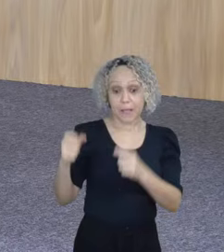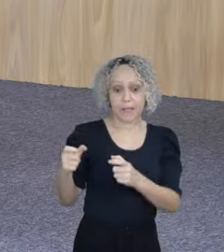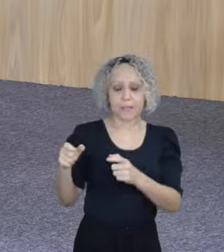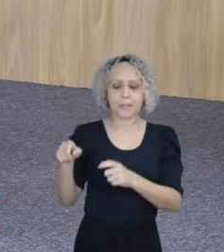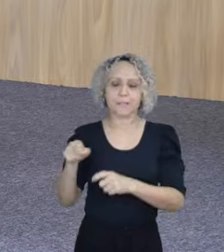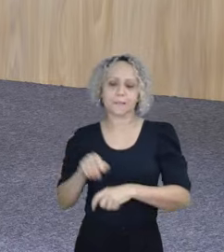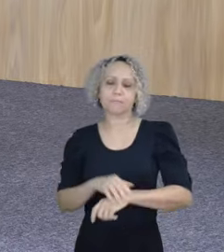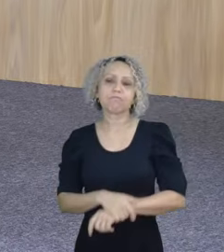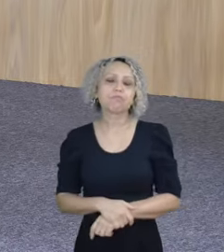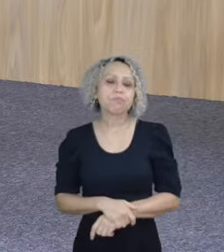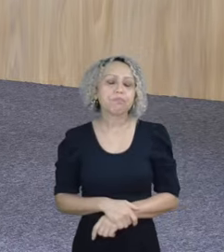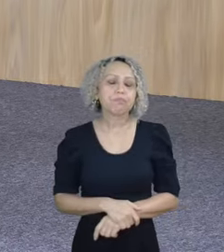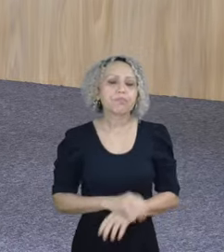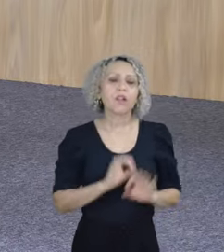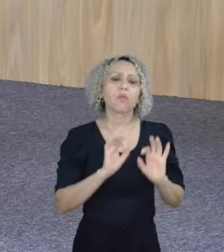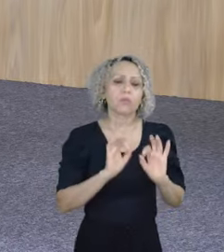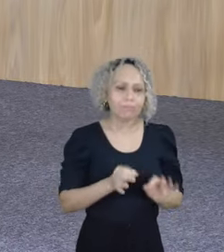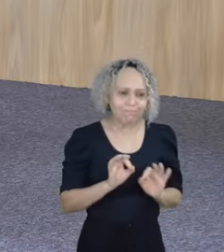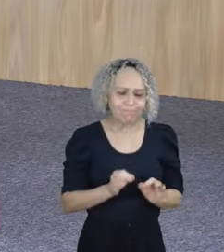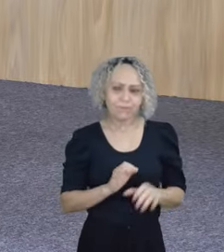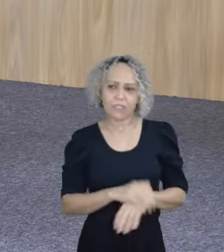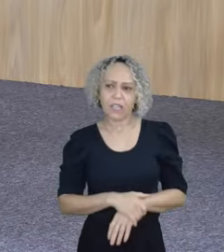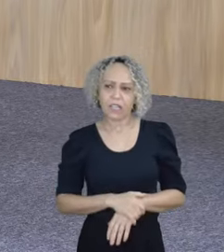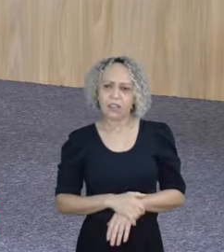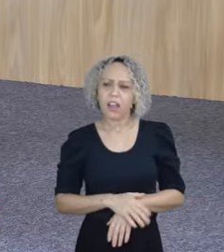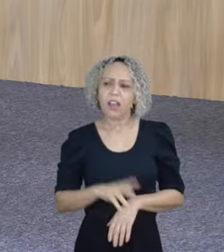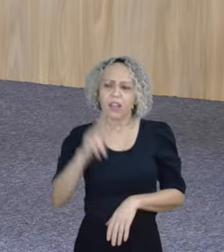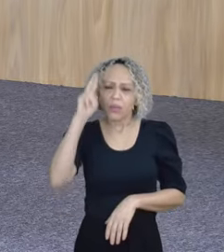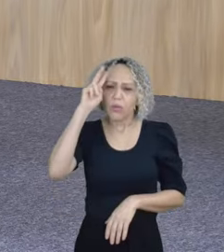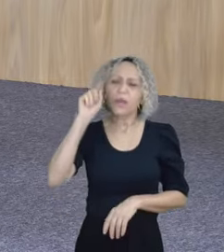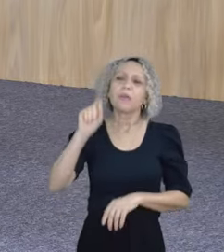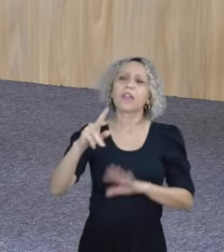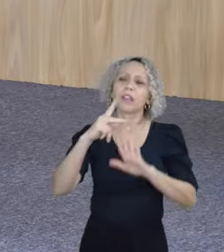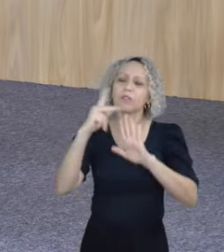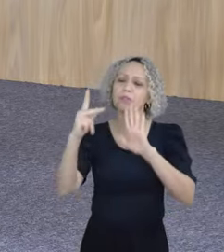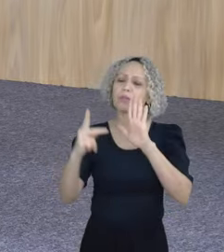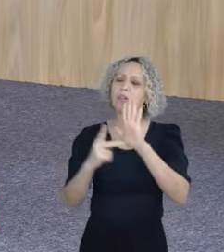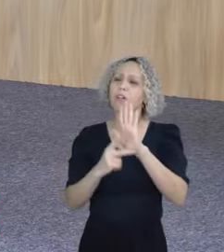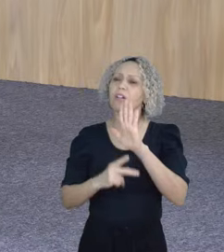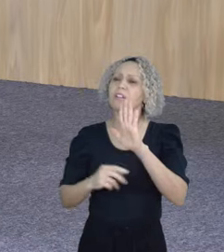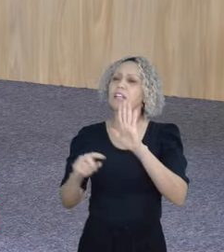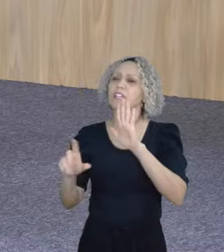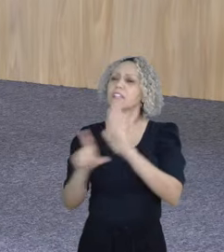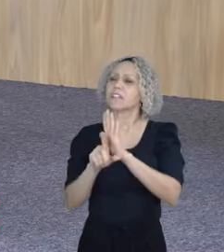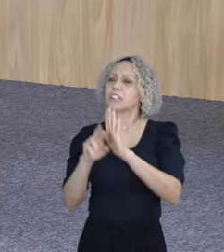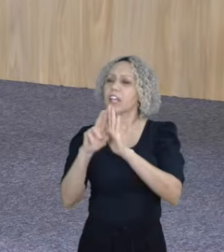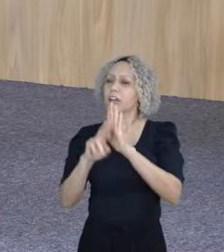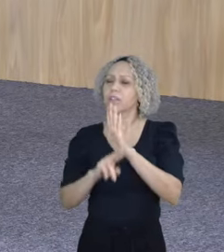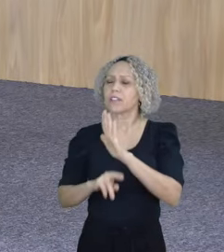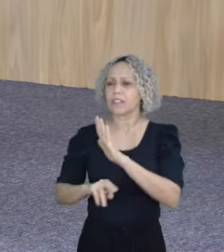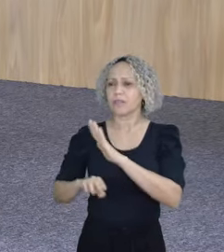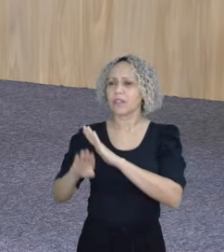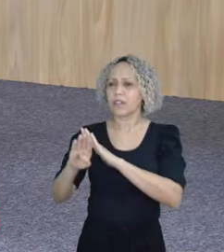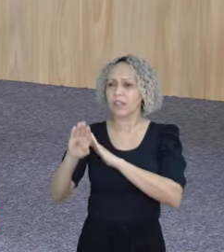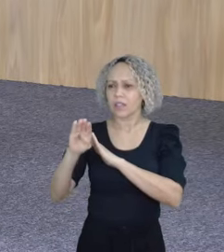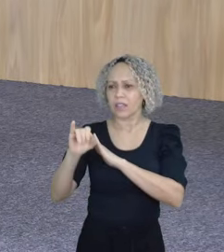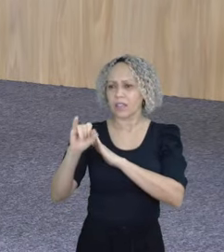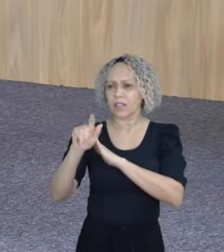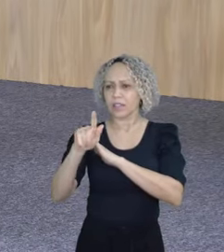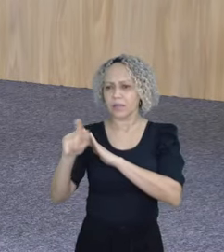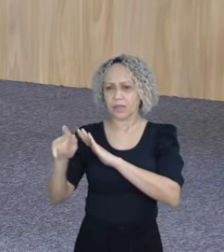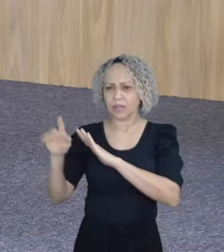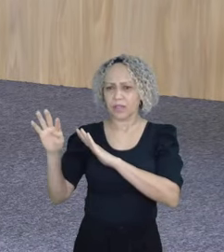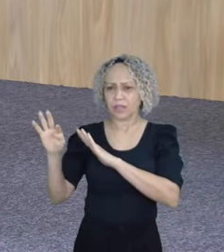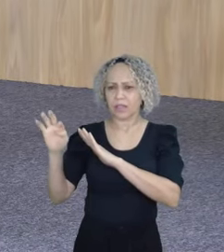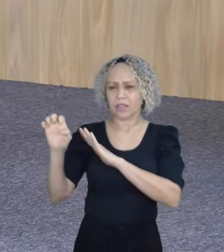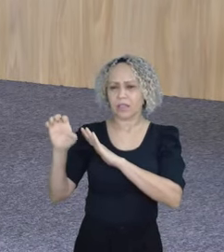né, claro, fatalmente nos lembra do projeto de regulação das Big Techs e como isso não pode ficar parado nesse